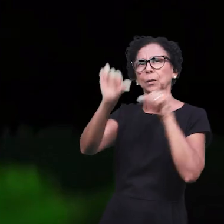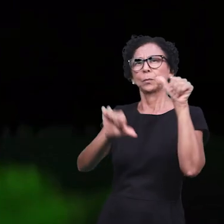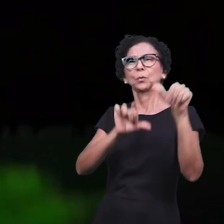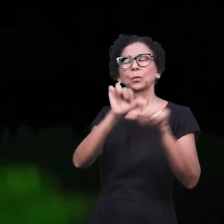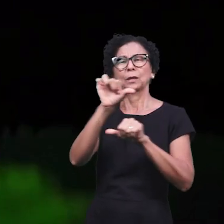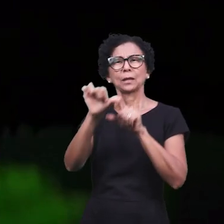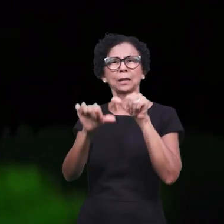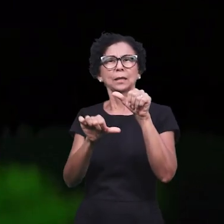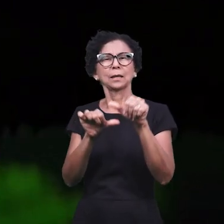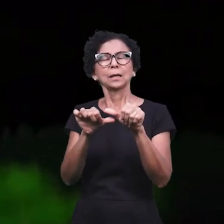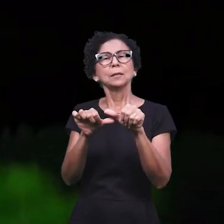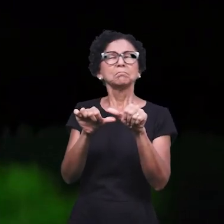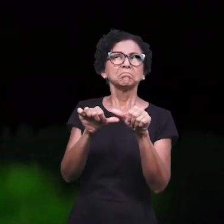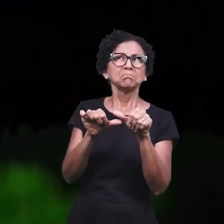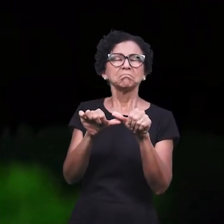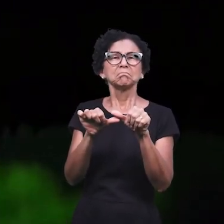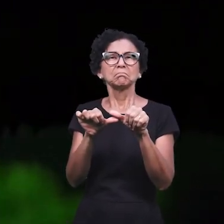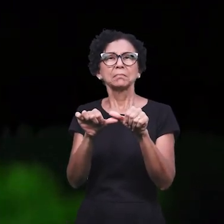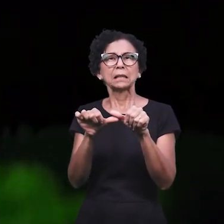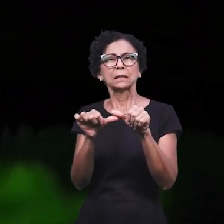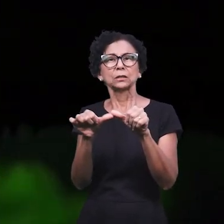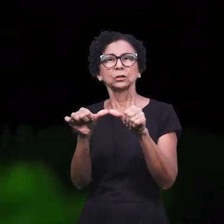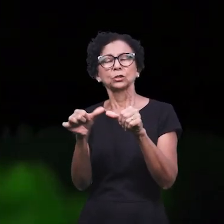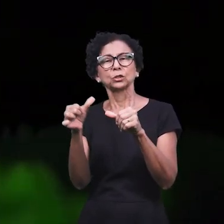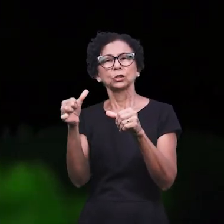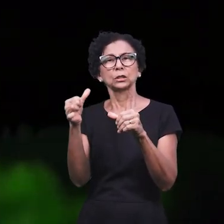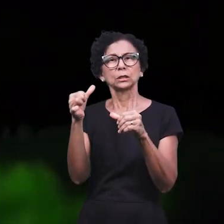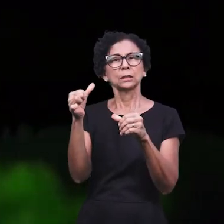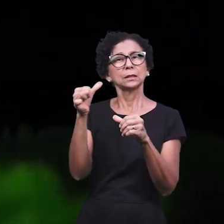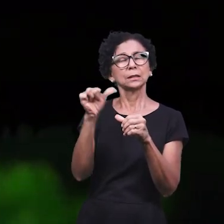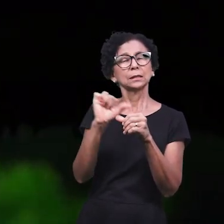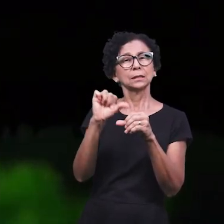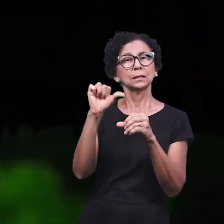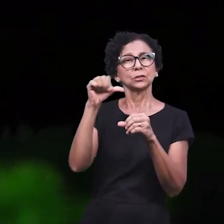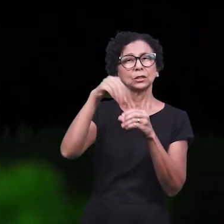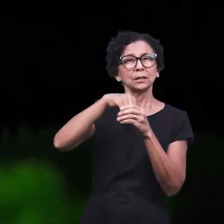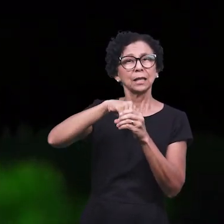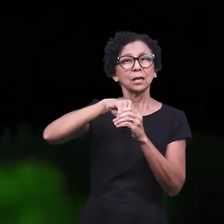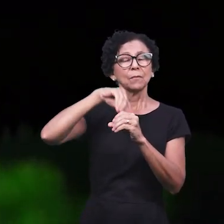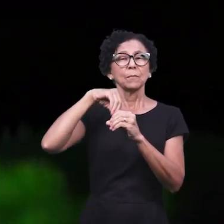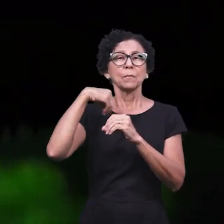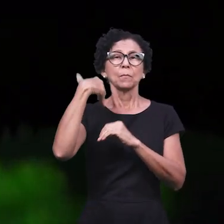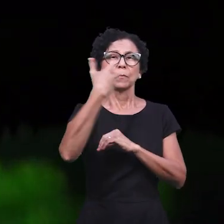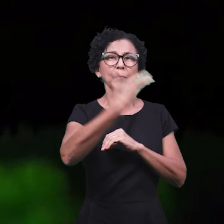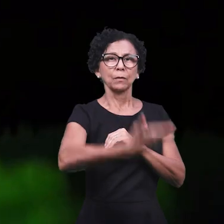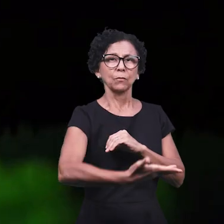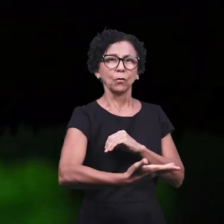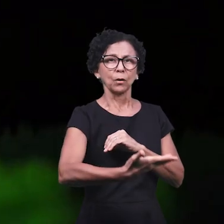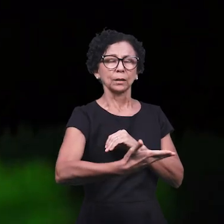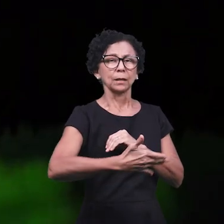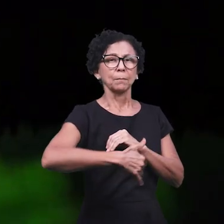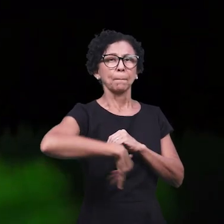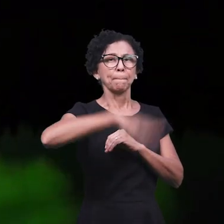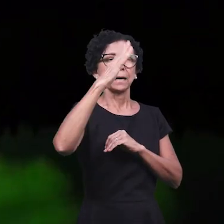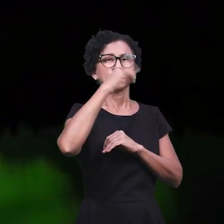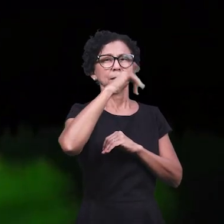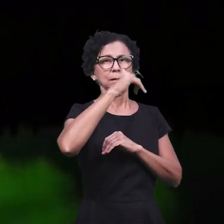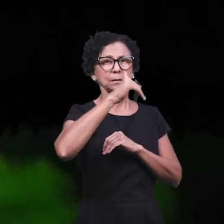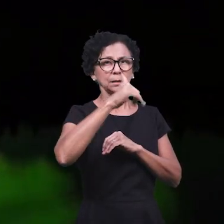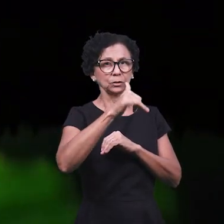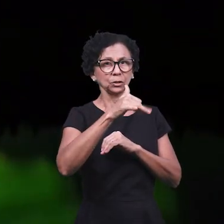órbita. Ele sai de uma órbita mais interna para uma órbita mais externa e de maior